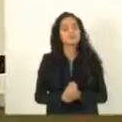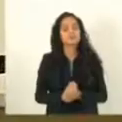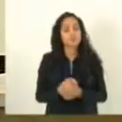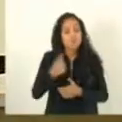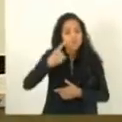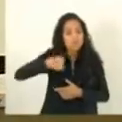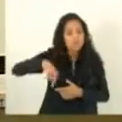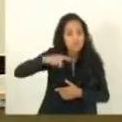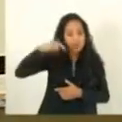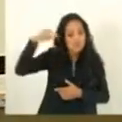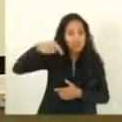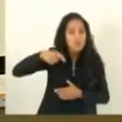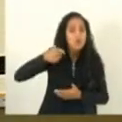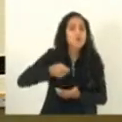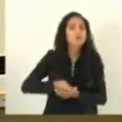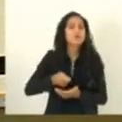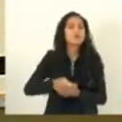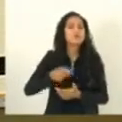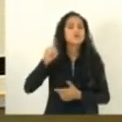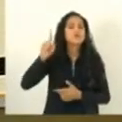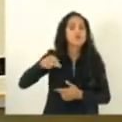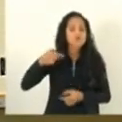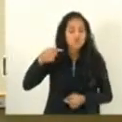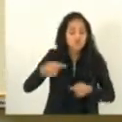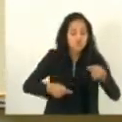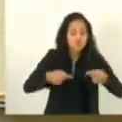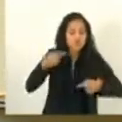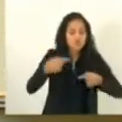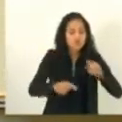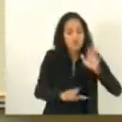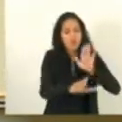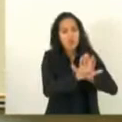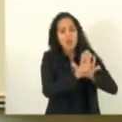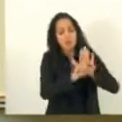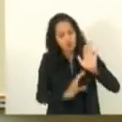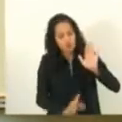a totalidade de uma lei,